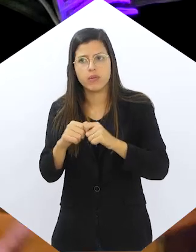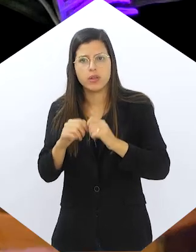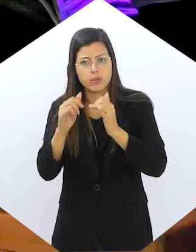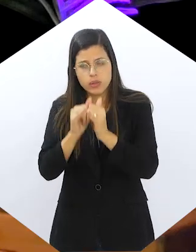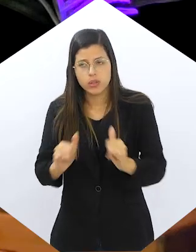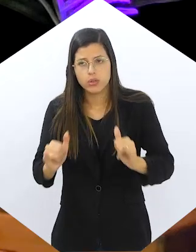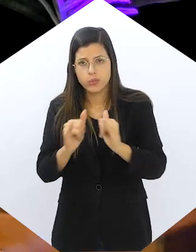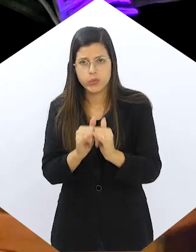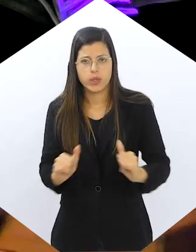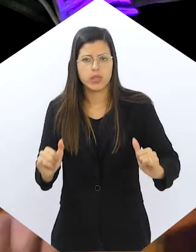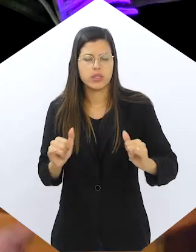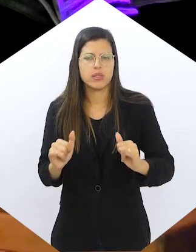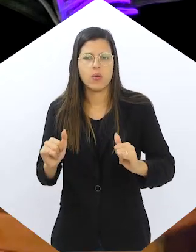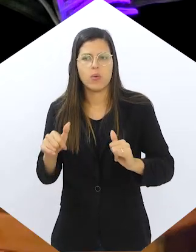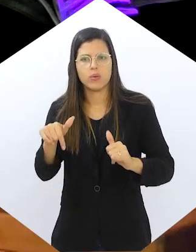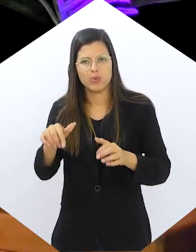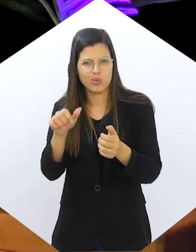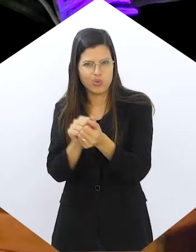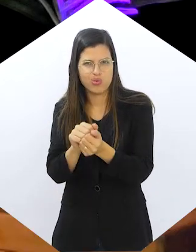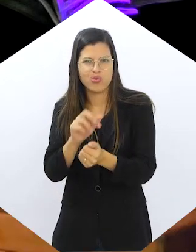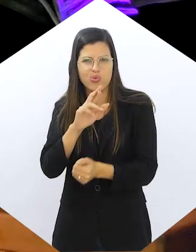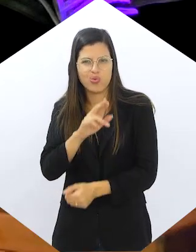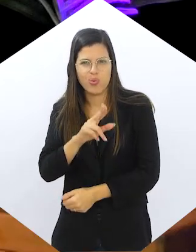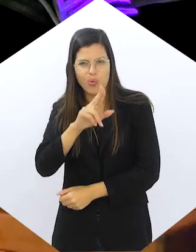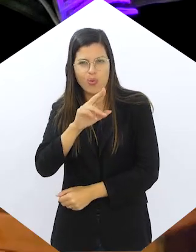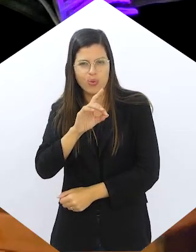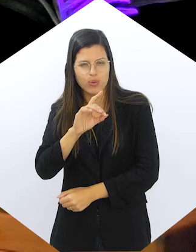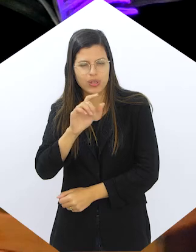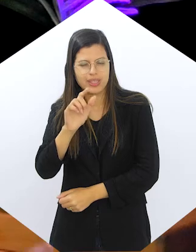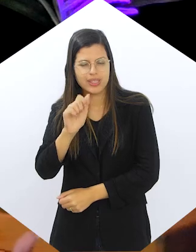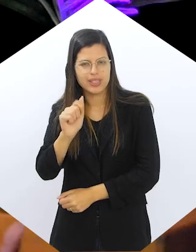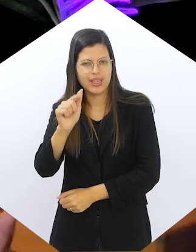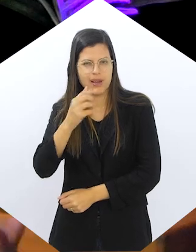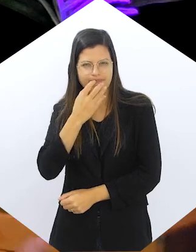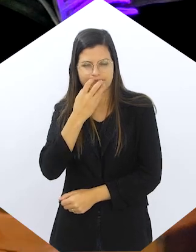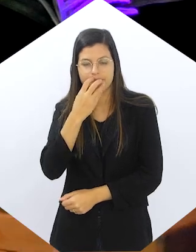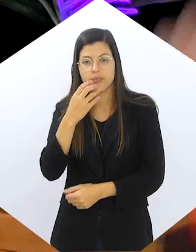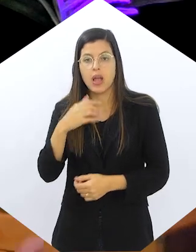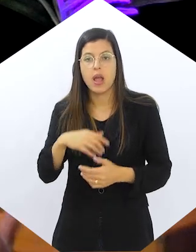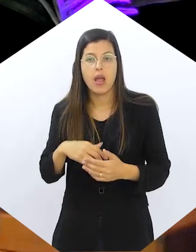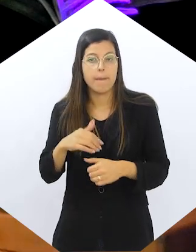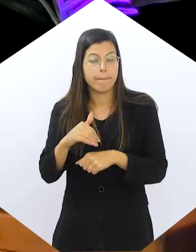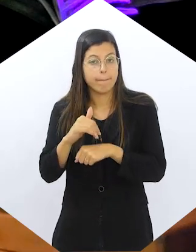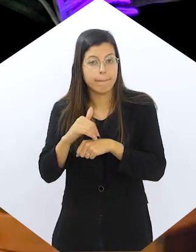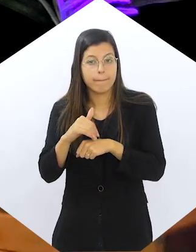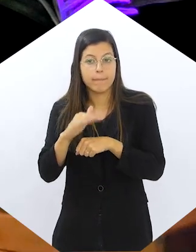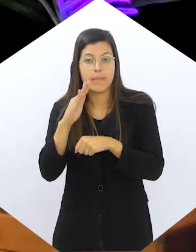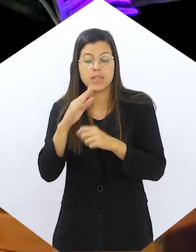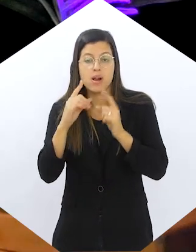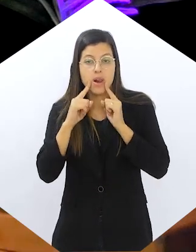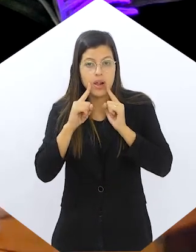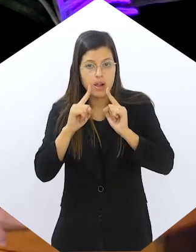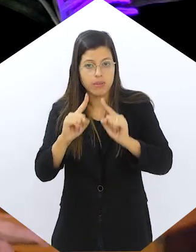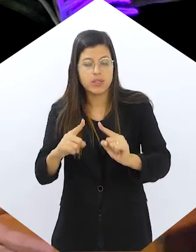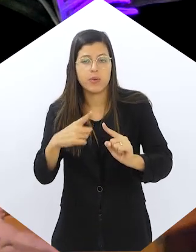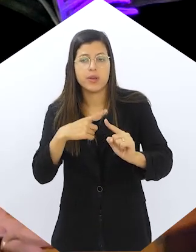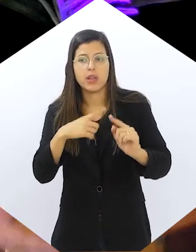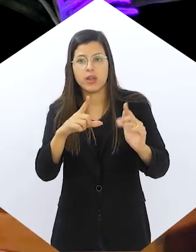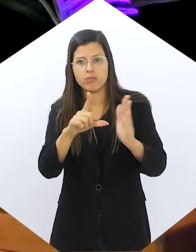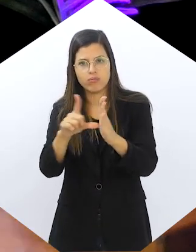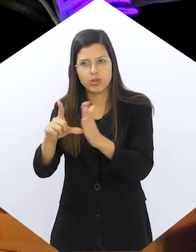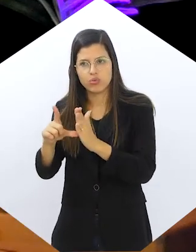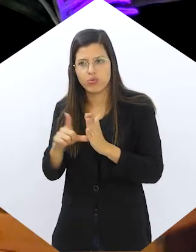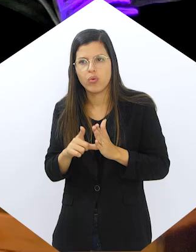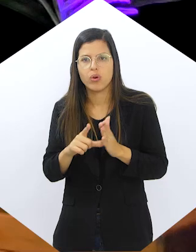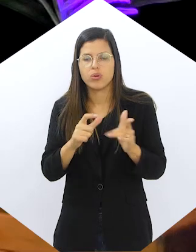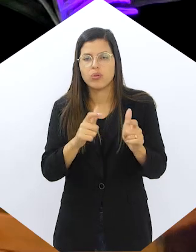essa parte de divulgação quando eu estou passeando com o Rudá. E a maior reclamação que a gente tem 2 estabelecimentos